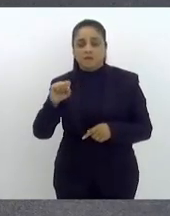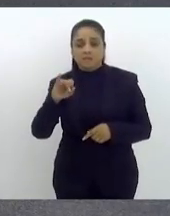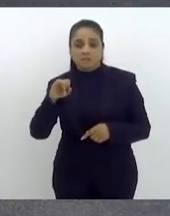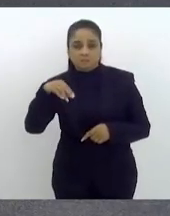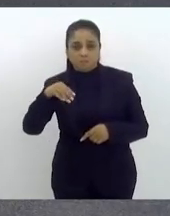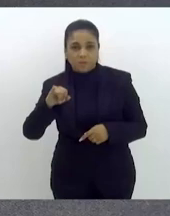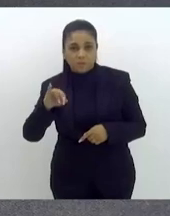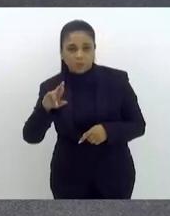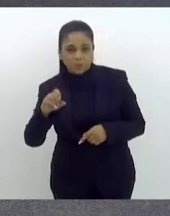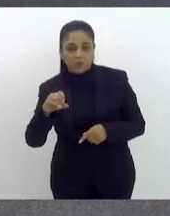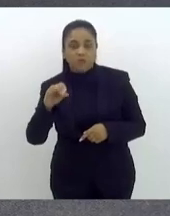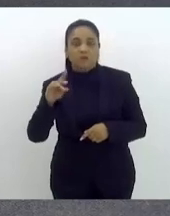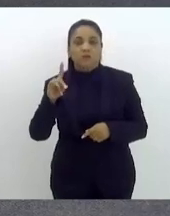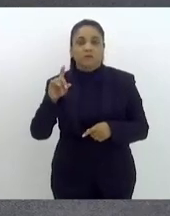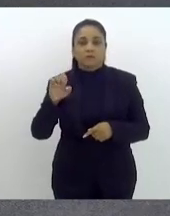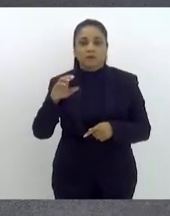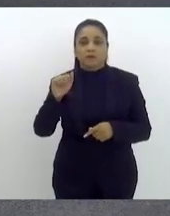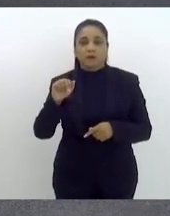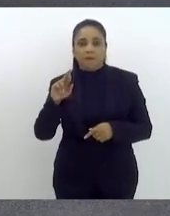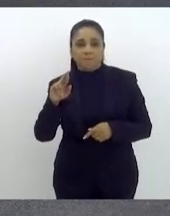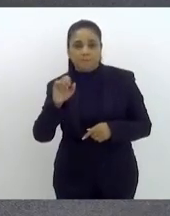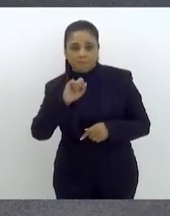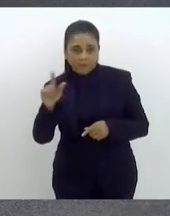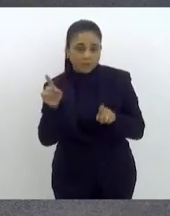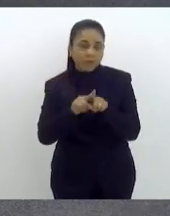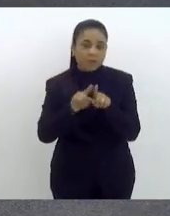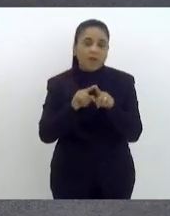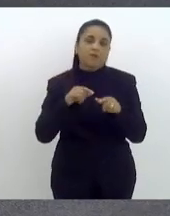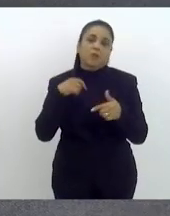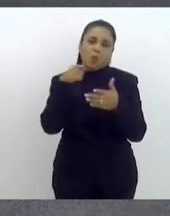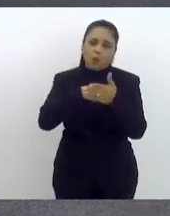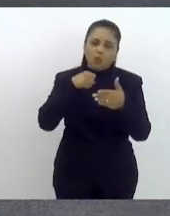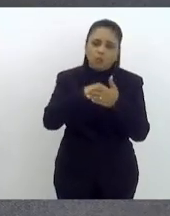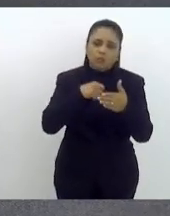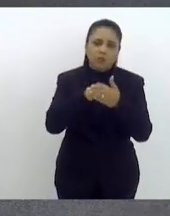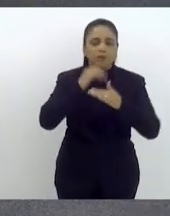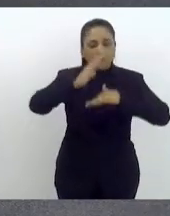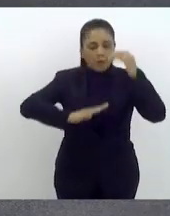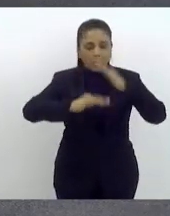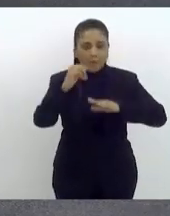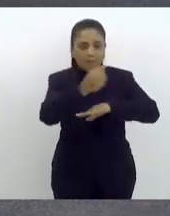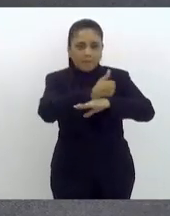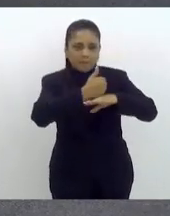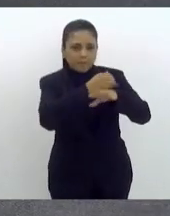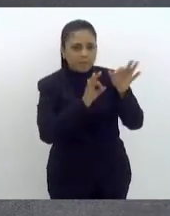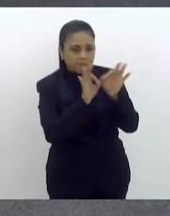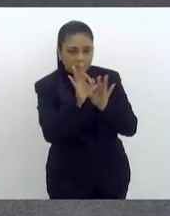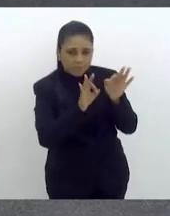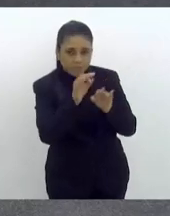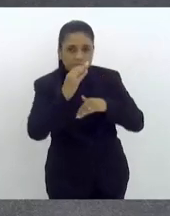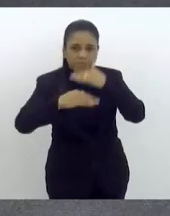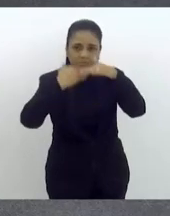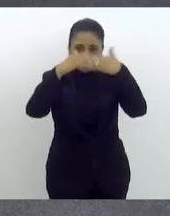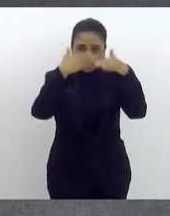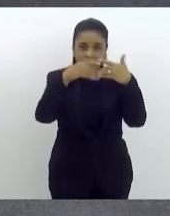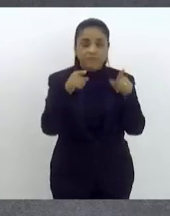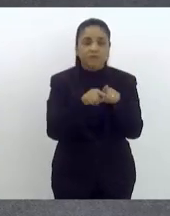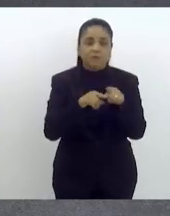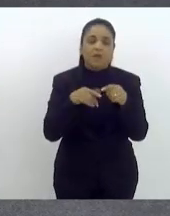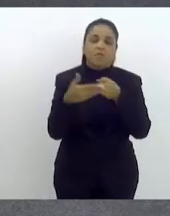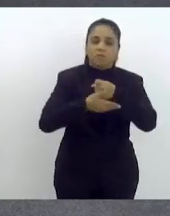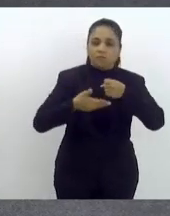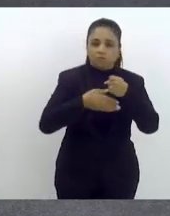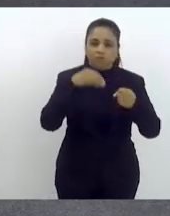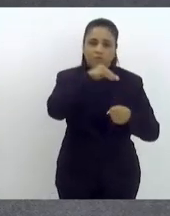um plano de cargos carreiras e salários e vencimentos então ao mesmo tempo que o CEP RJ tá batalhando pelo piso Nacional